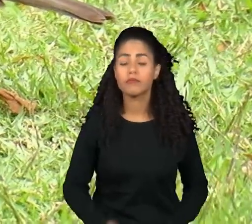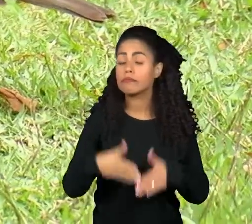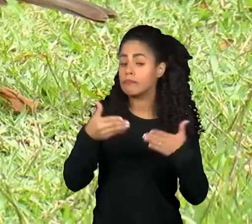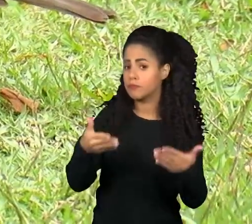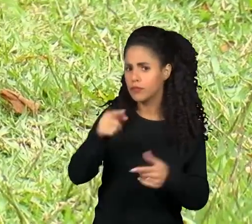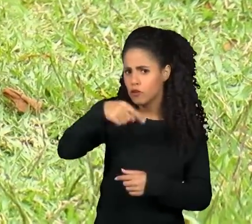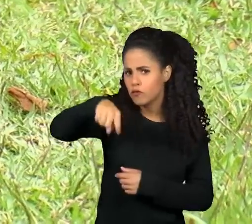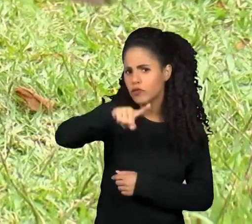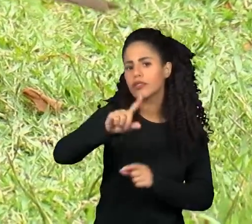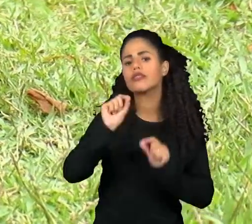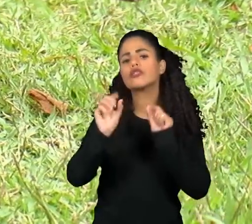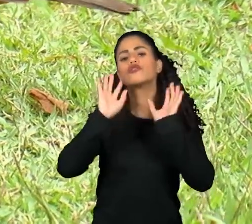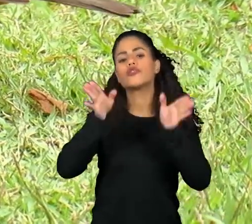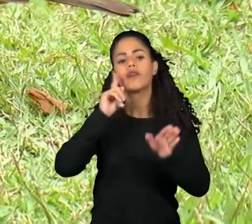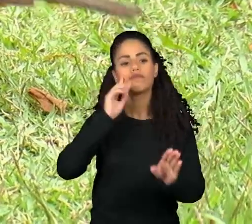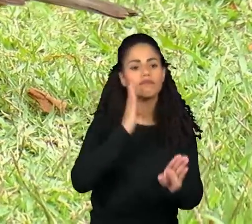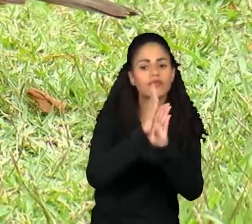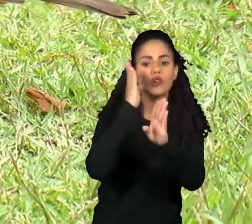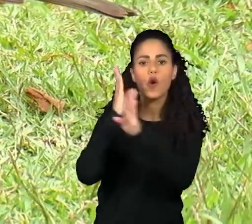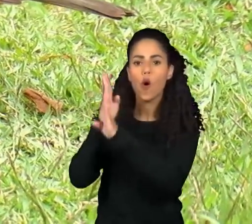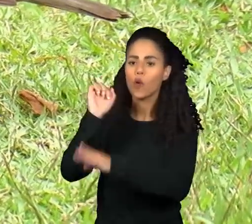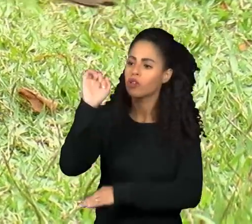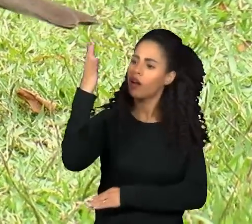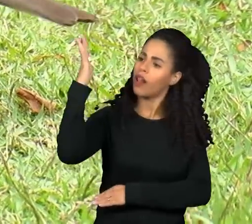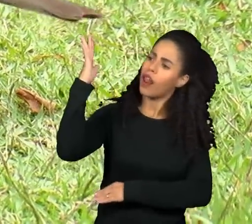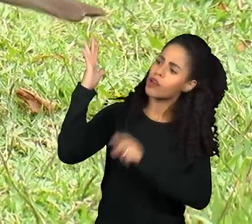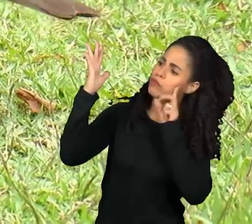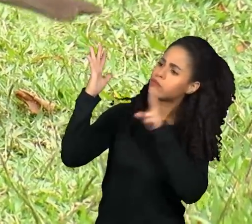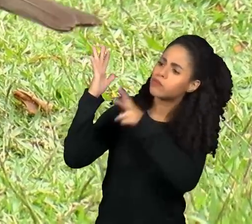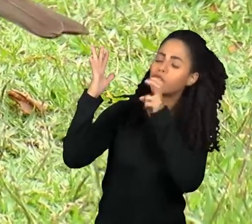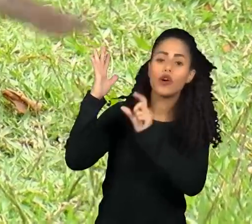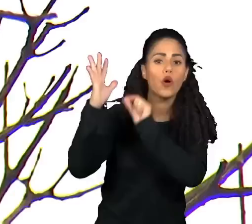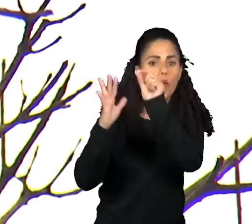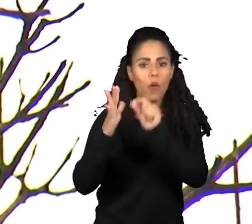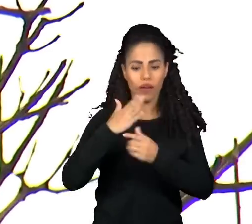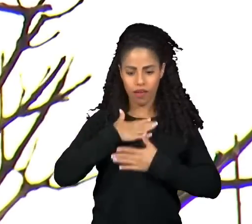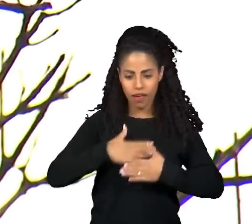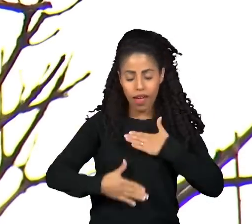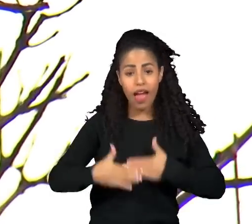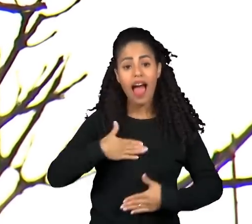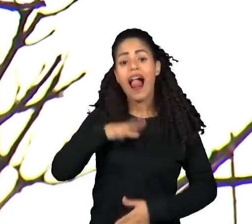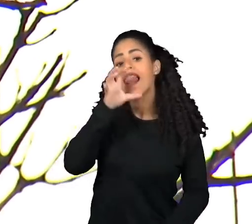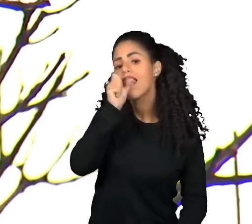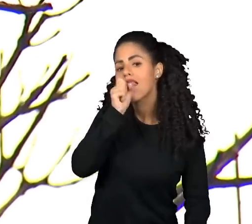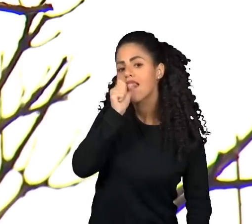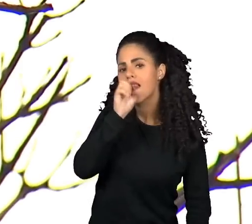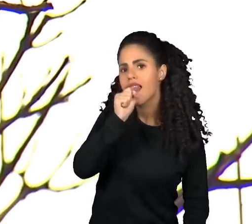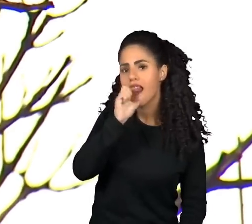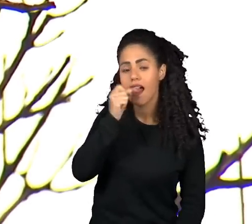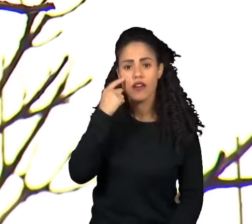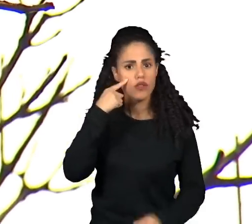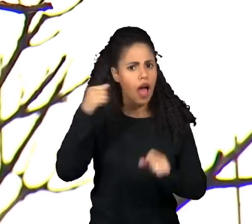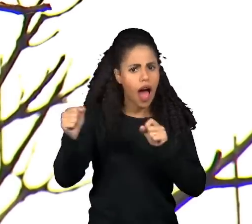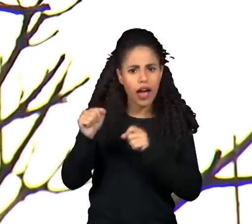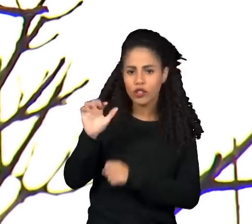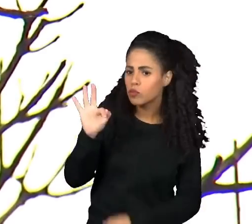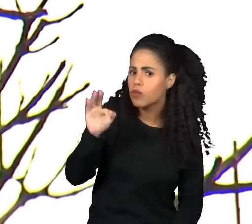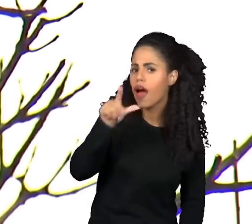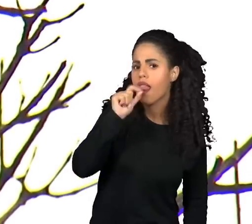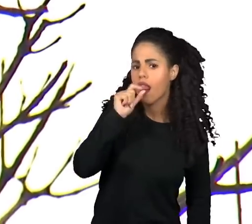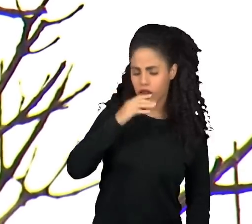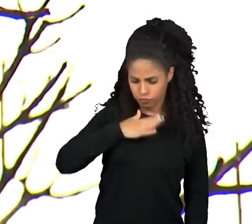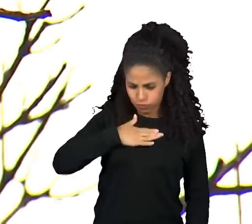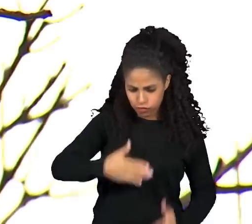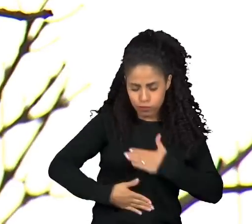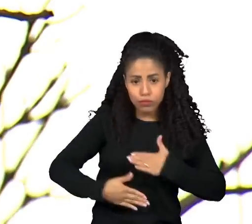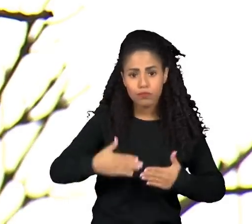Certamente você já se deparou com ele. De plumagem alaranjada no peito, muitos o consideram ave símbolo do país.